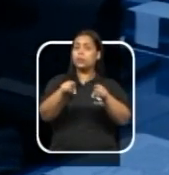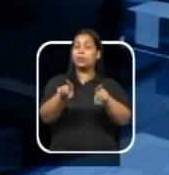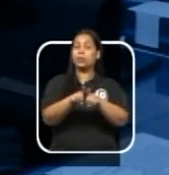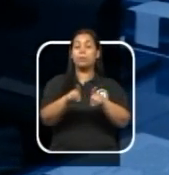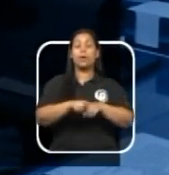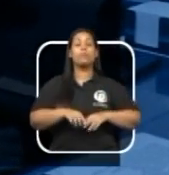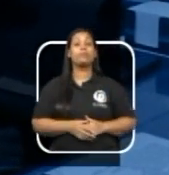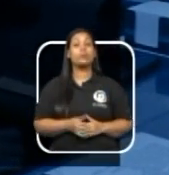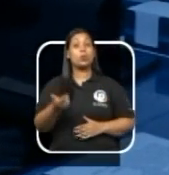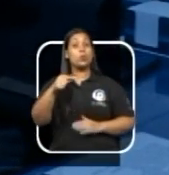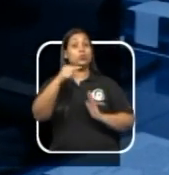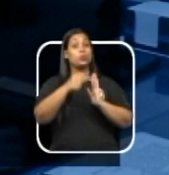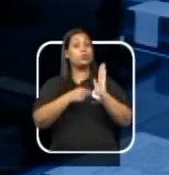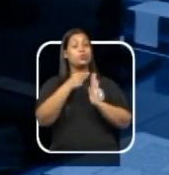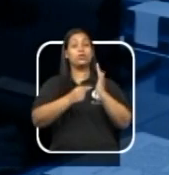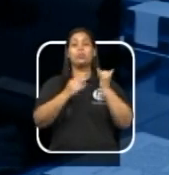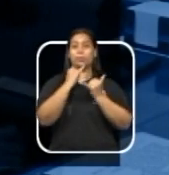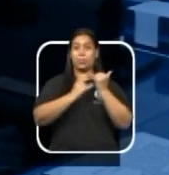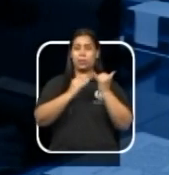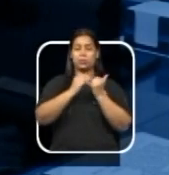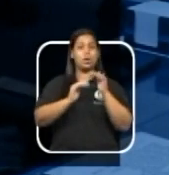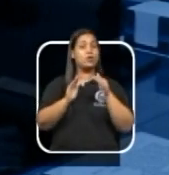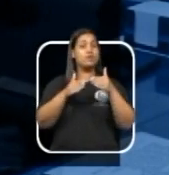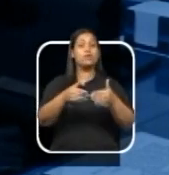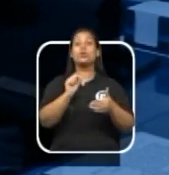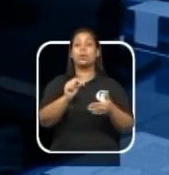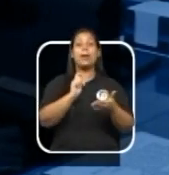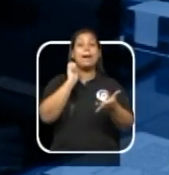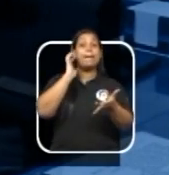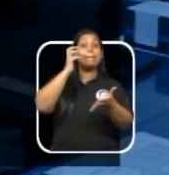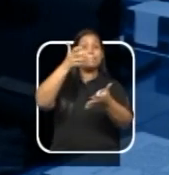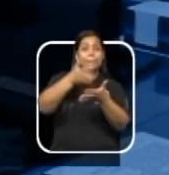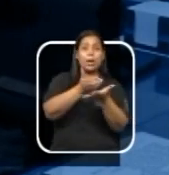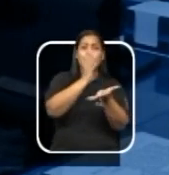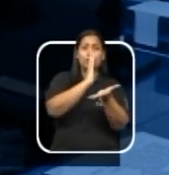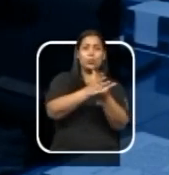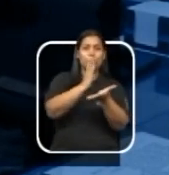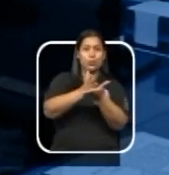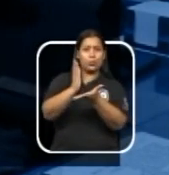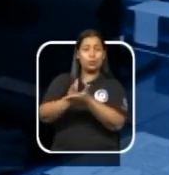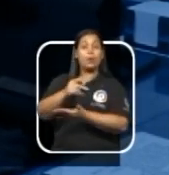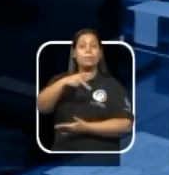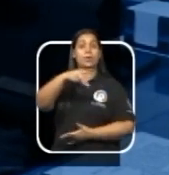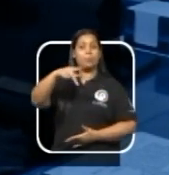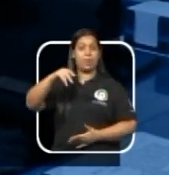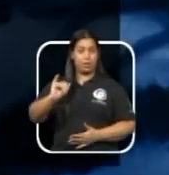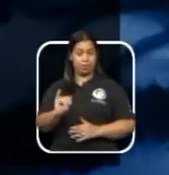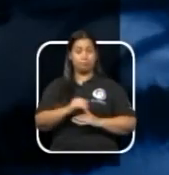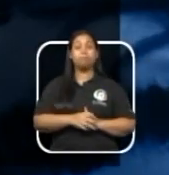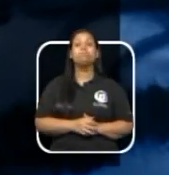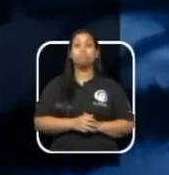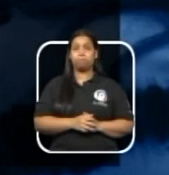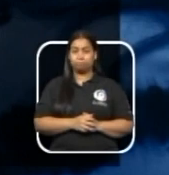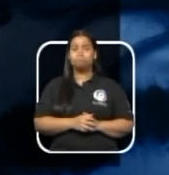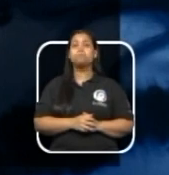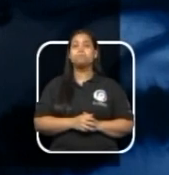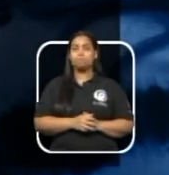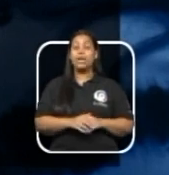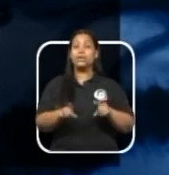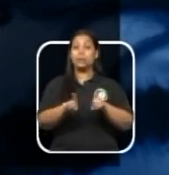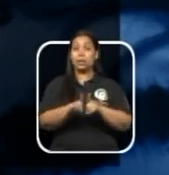outro veto é parcial e se refere ao Programa de Pagamento Incentivado, o PPI. Foram protocolados